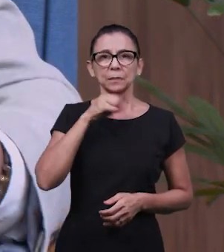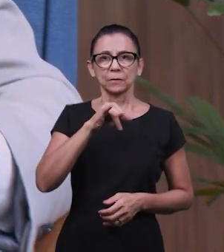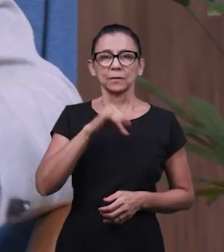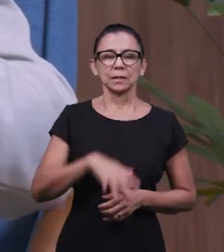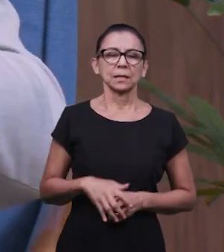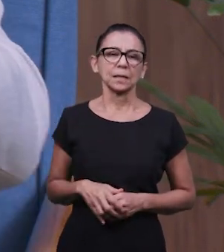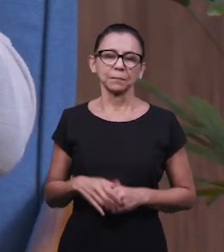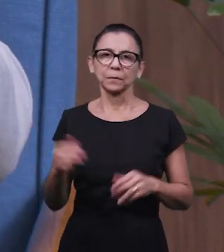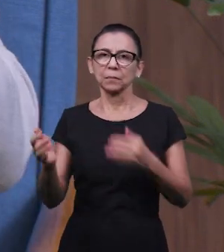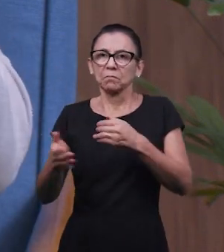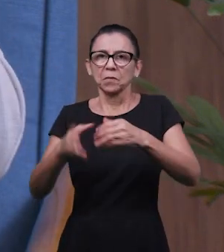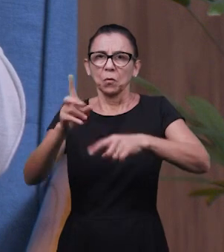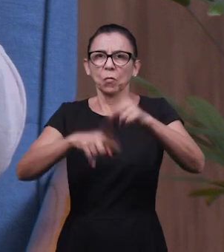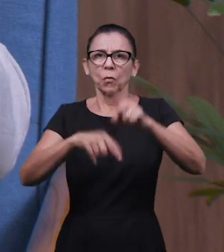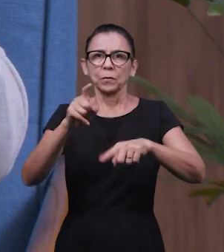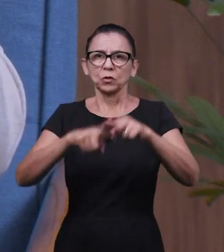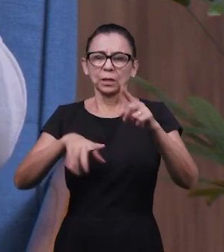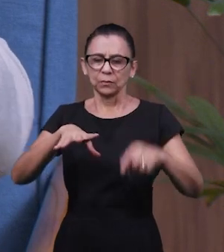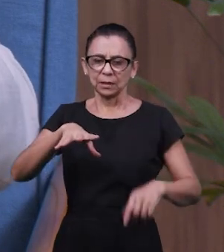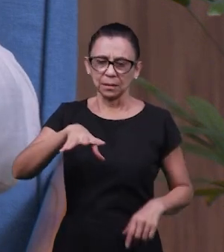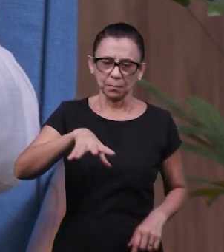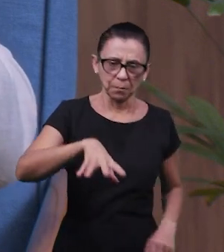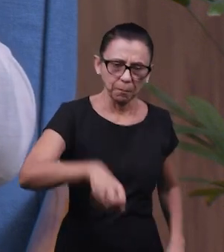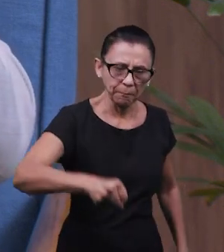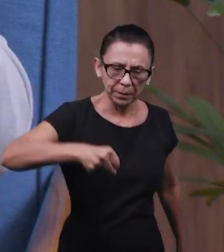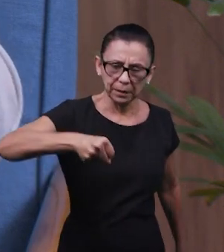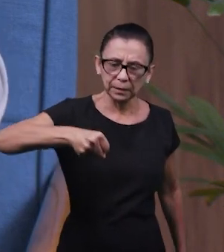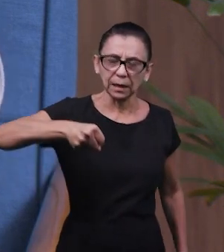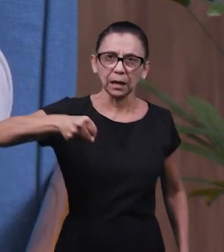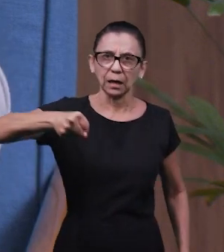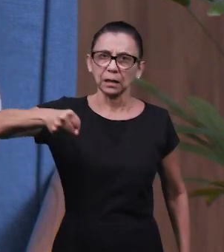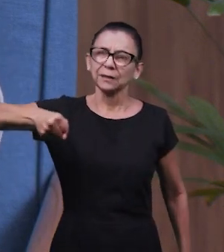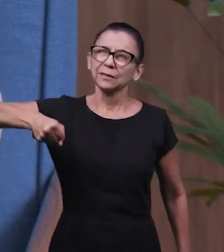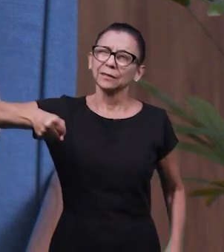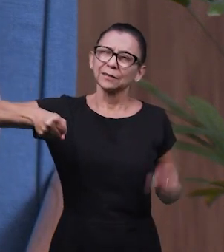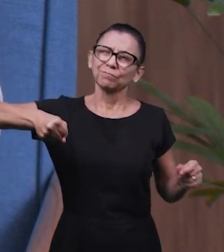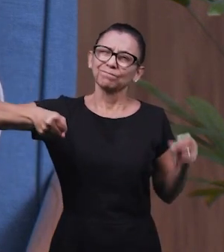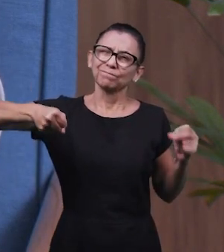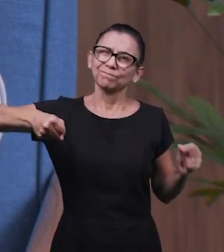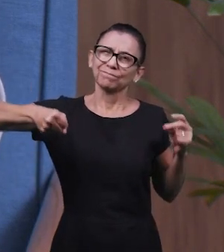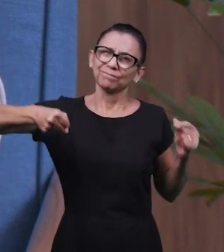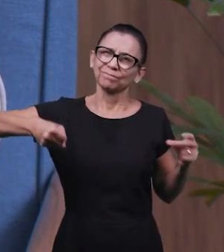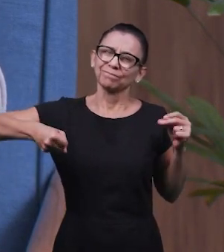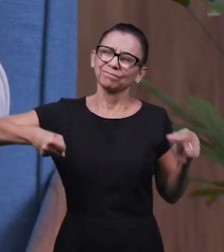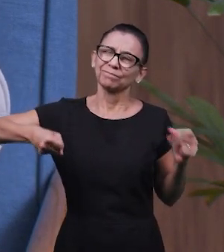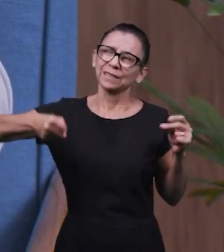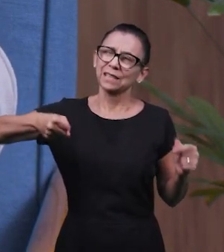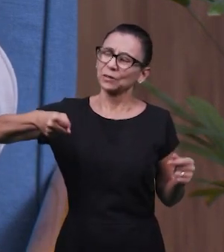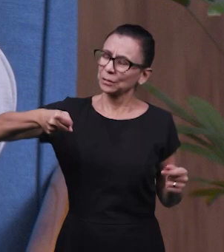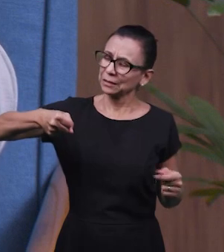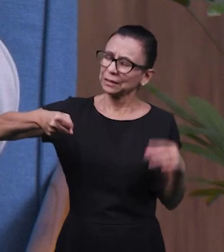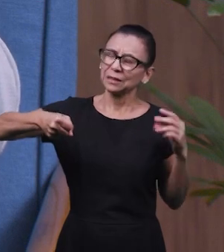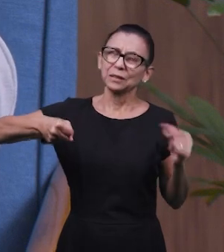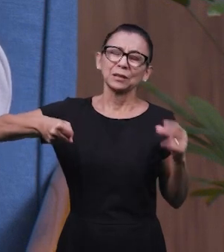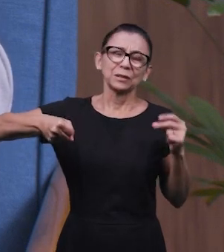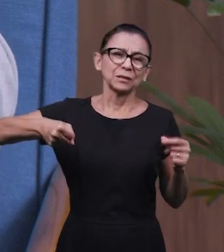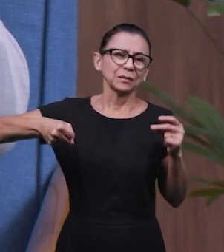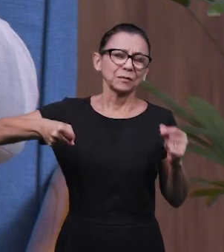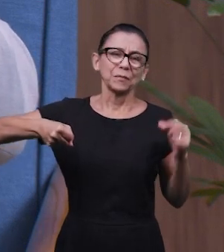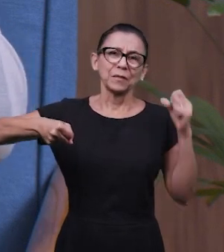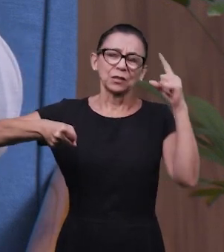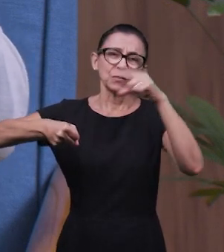aqui. Às vezes até percebemos que num determinado esforço que a gente faz em qualquer coisa, né, em que a gente tem que segurar com